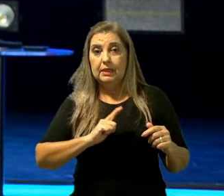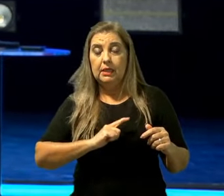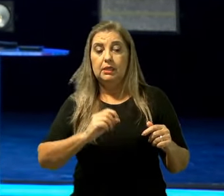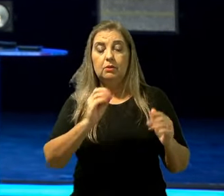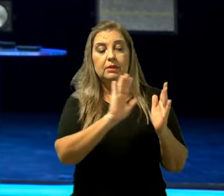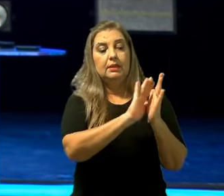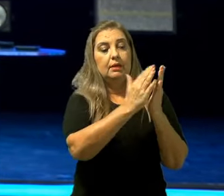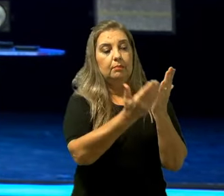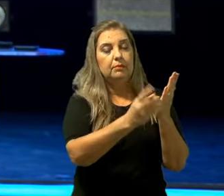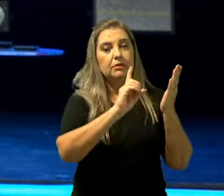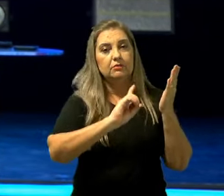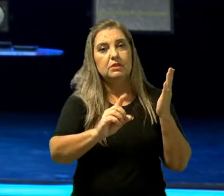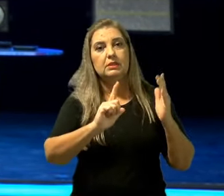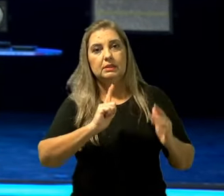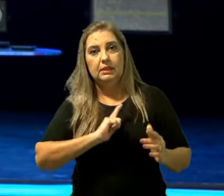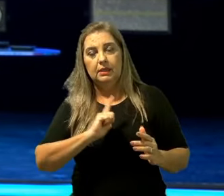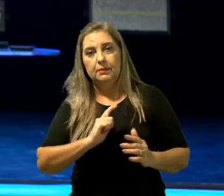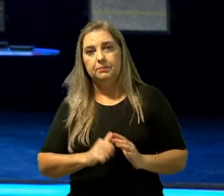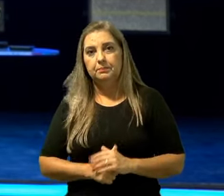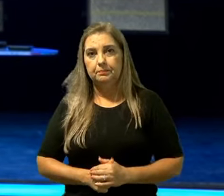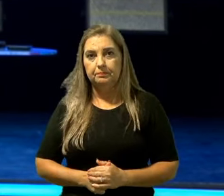Bíblia diz que você tem.